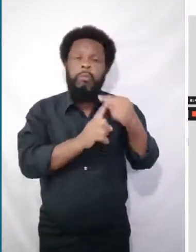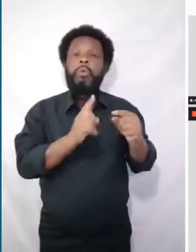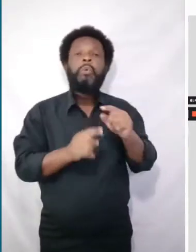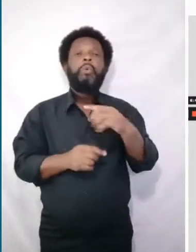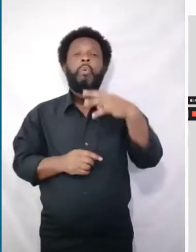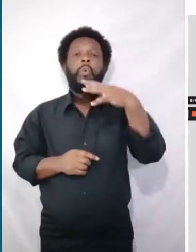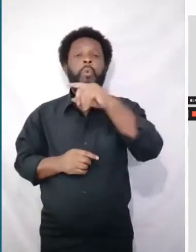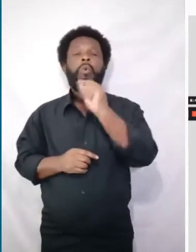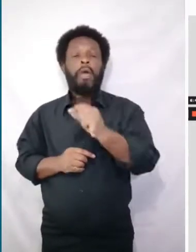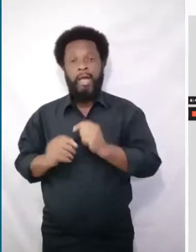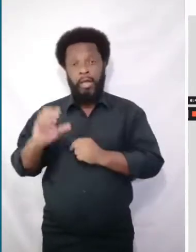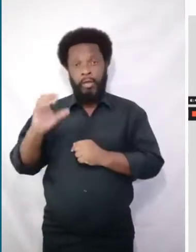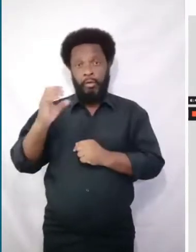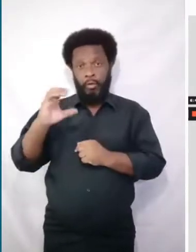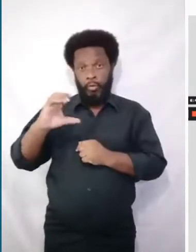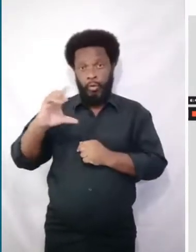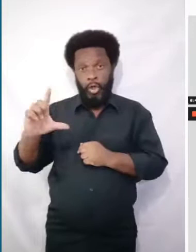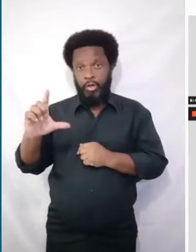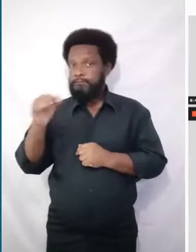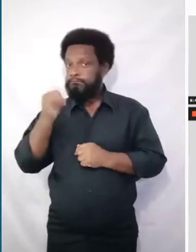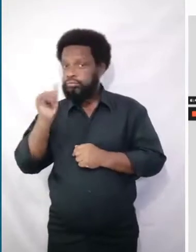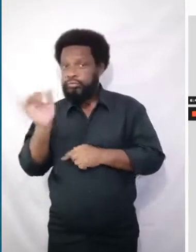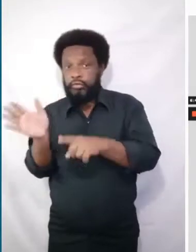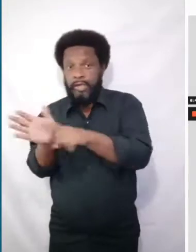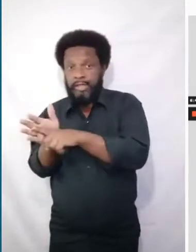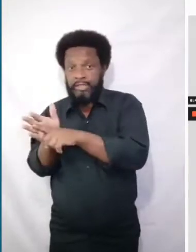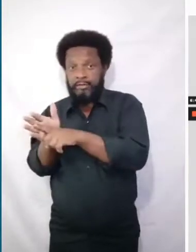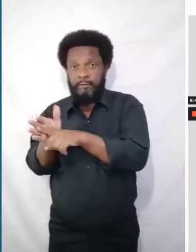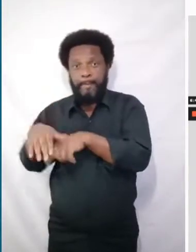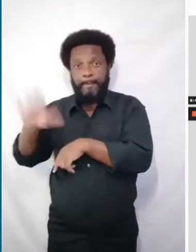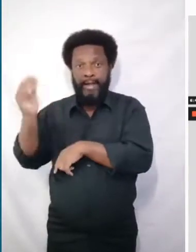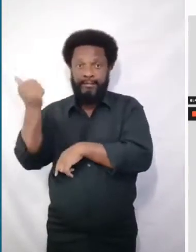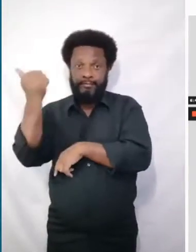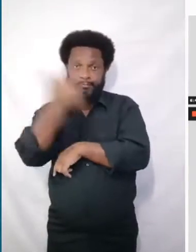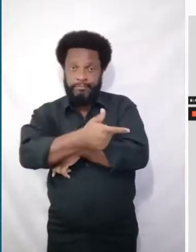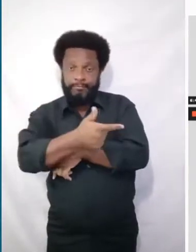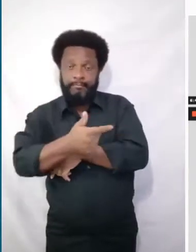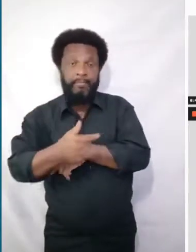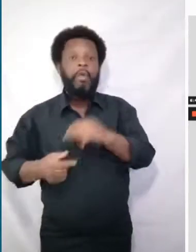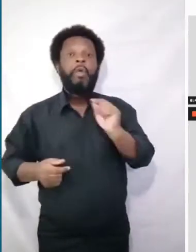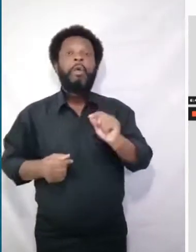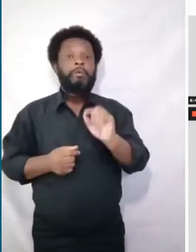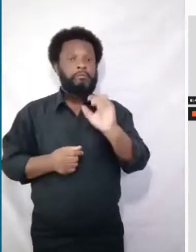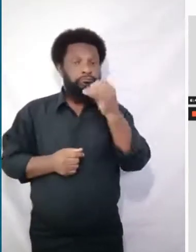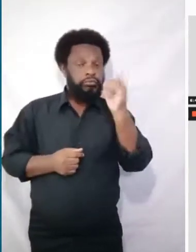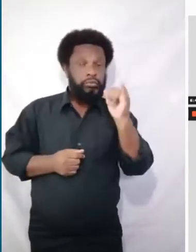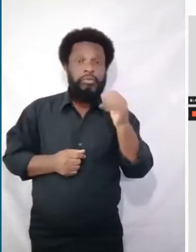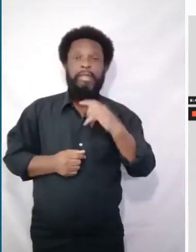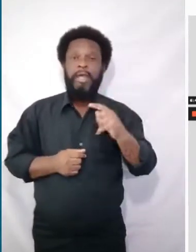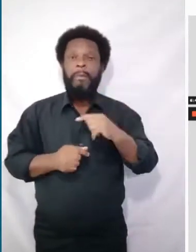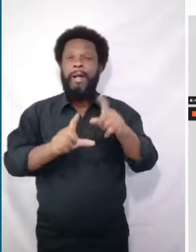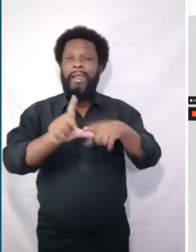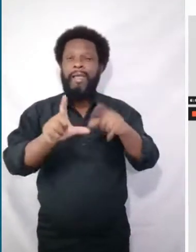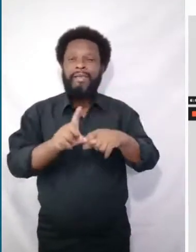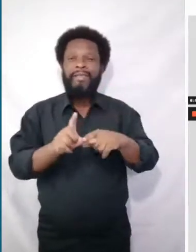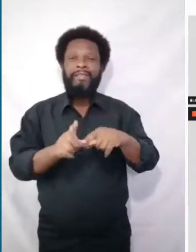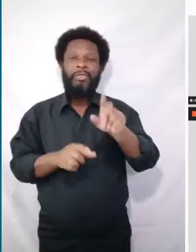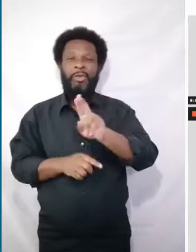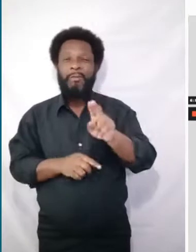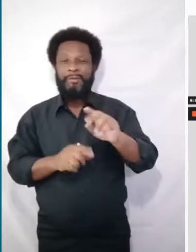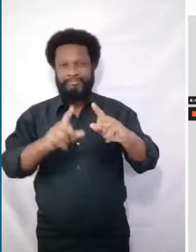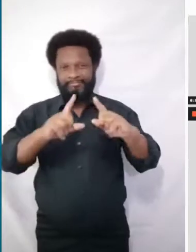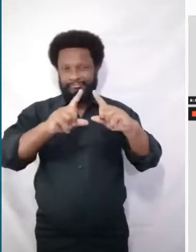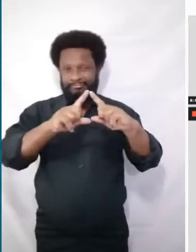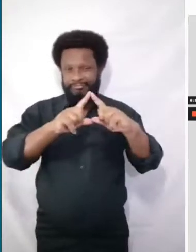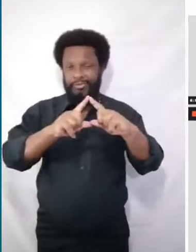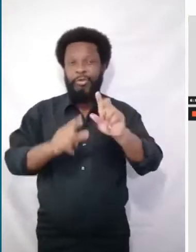cloro. Essas cargas parciais estão indicando o quê? O cloro é mais eletronegativo que o hidrogênio. É isso, simplesmente isso. Essa carga parcial ela é representada